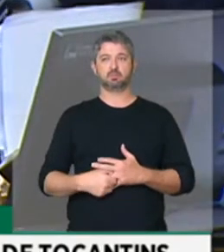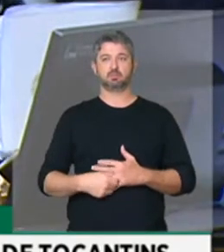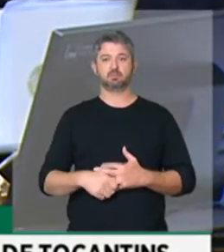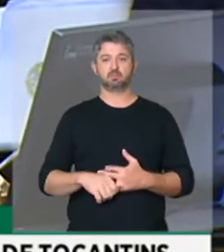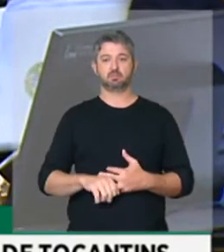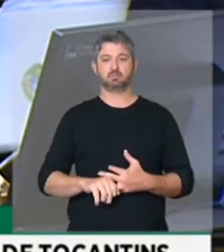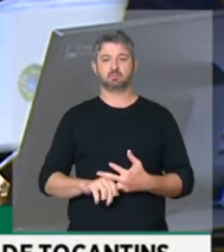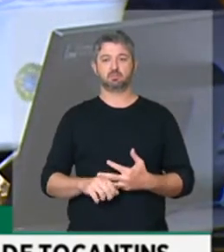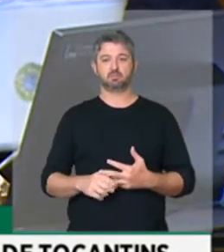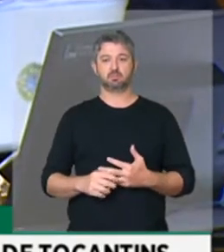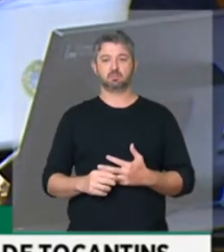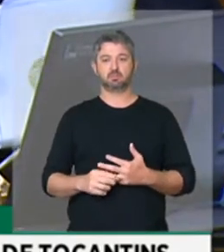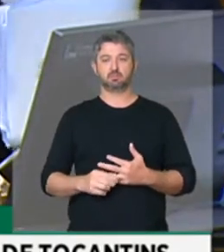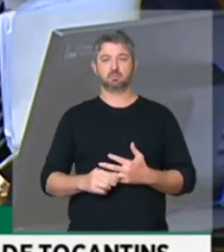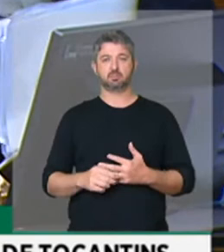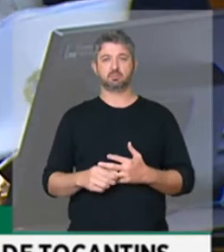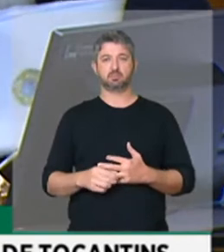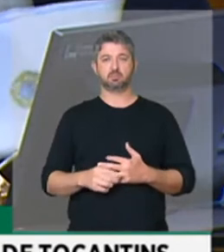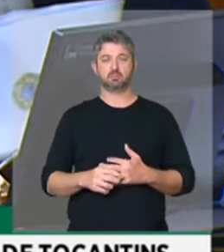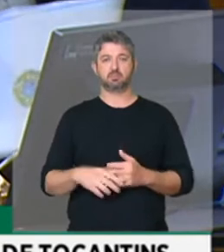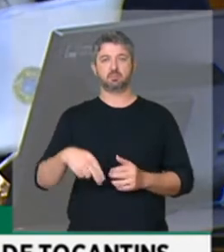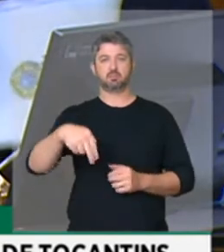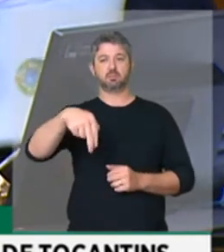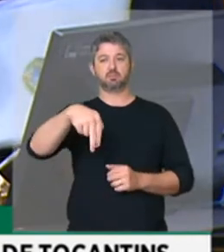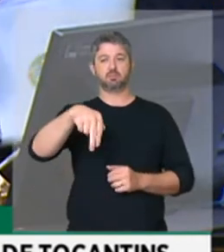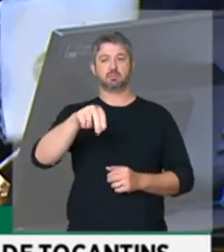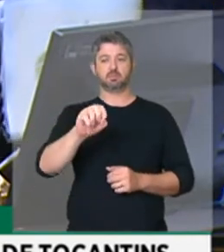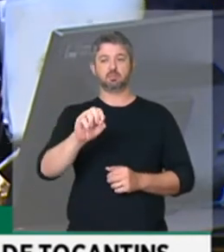Como orienta o novo?